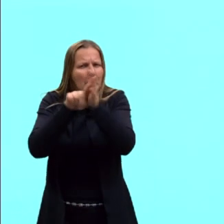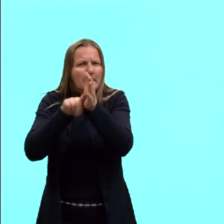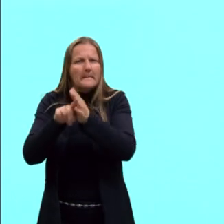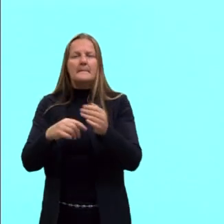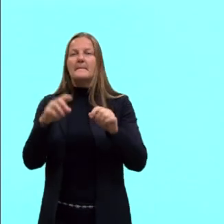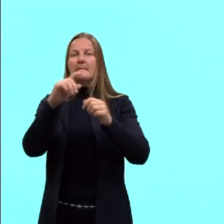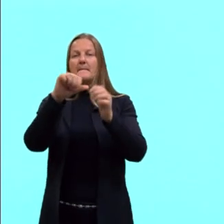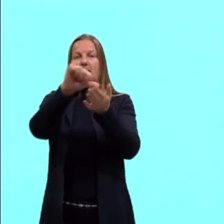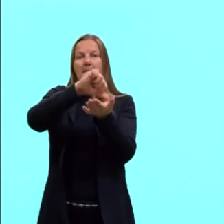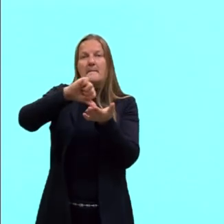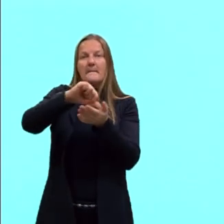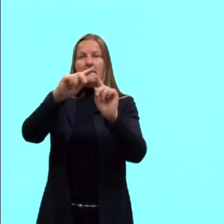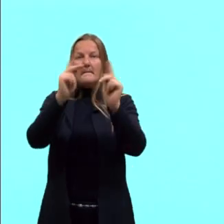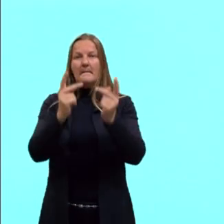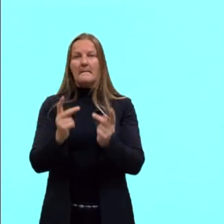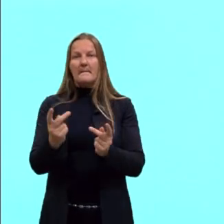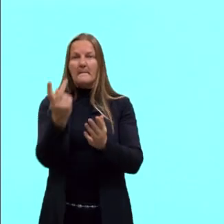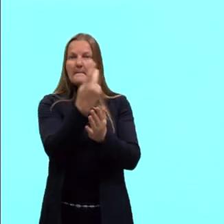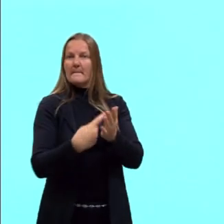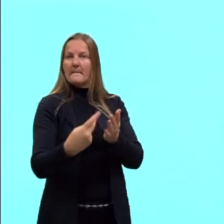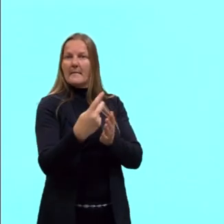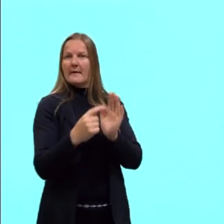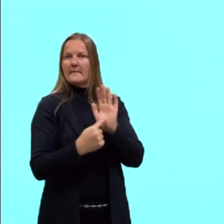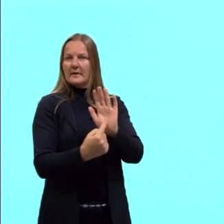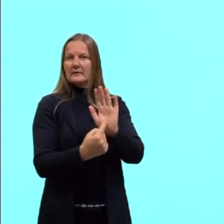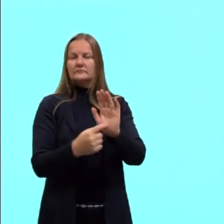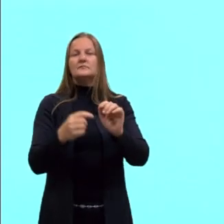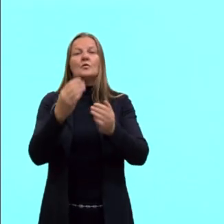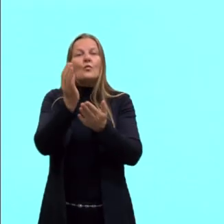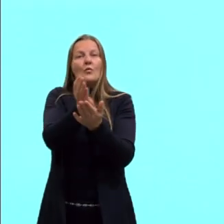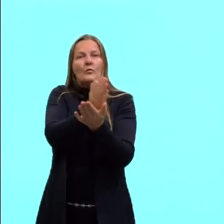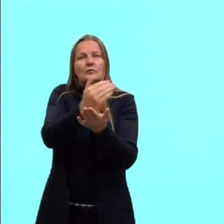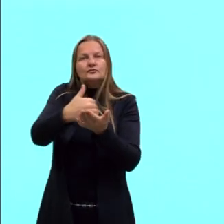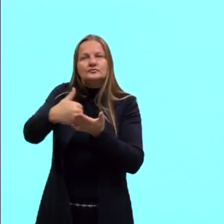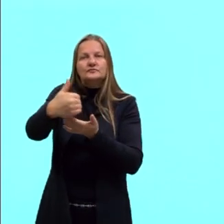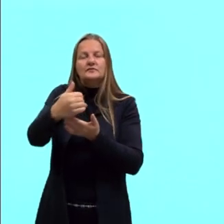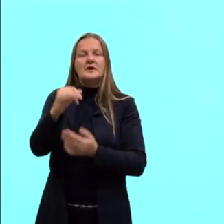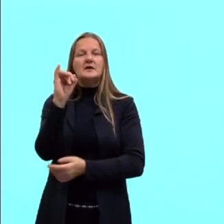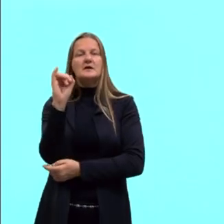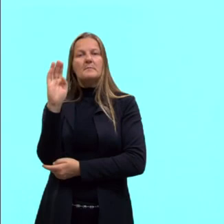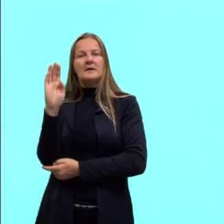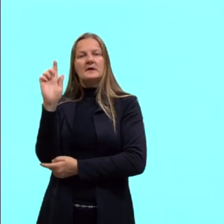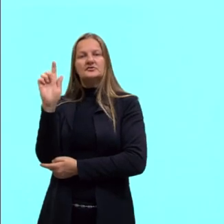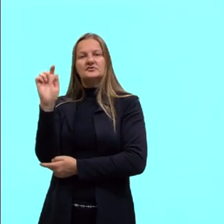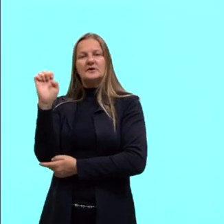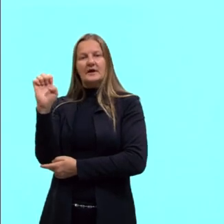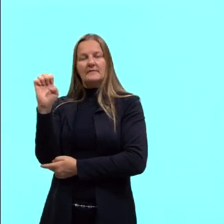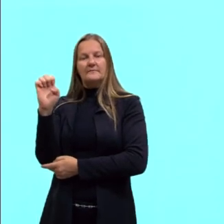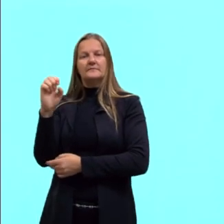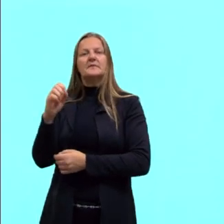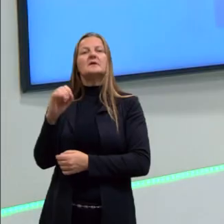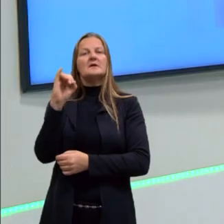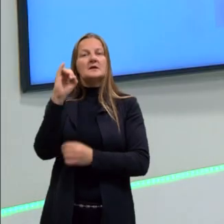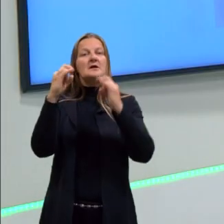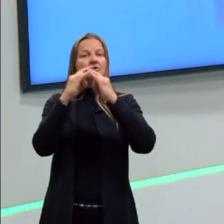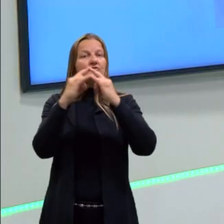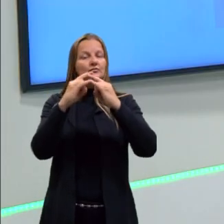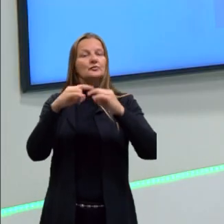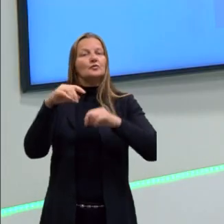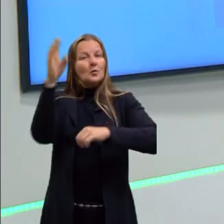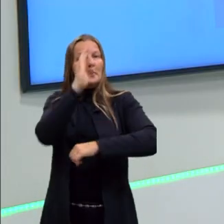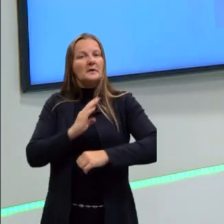mapa já mostra para vocês e aí quem faz essa divisão é justamente o IBGE você acha certo o instituto brasileiro geografia